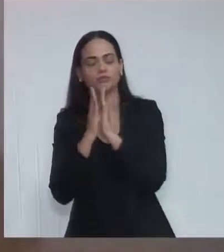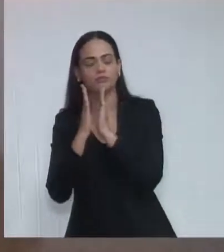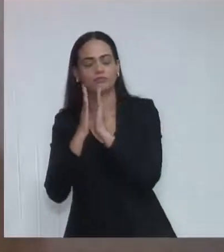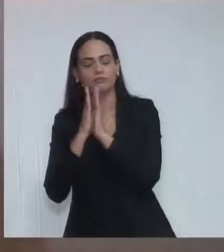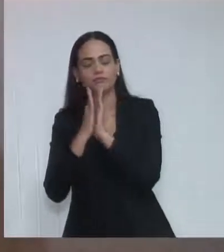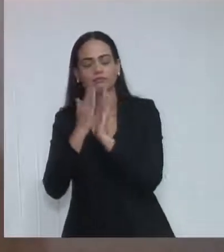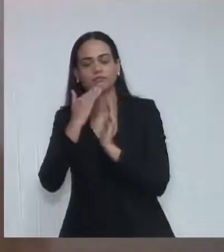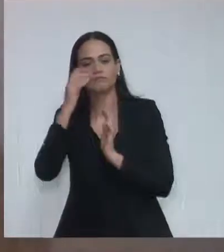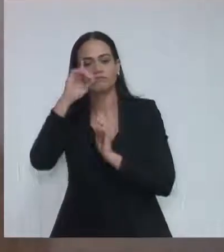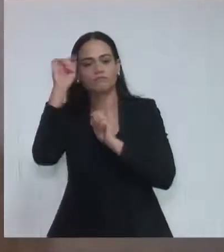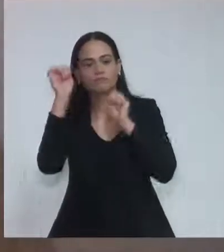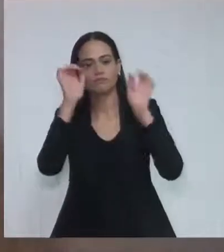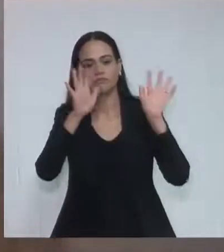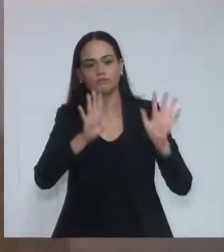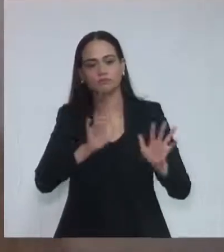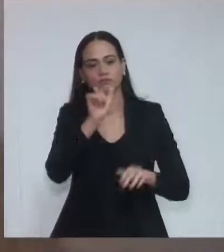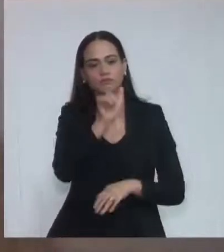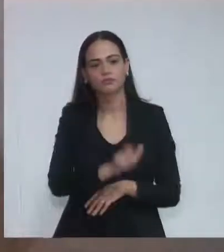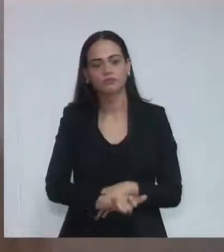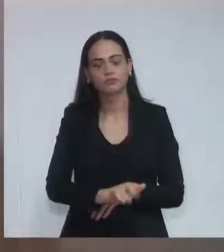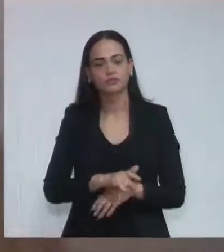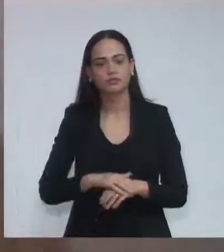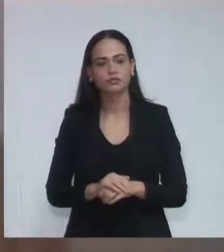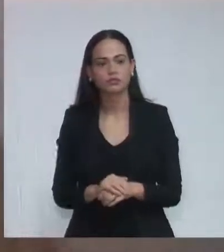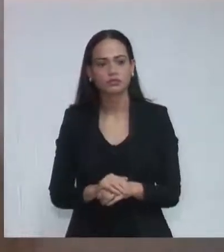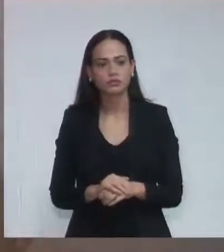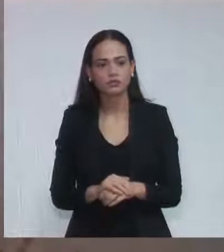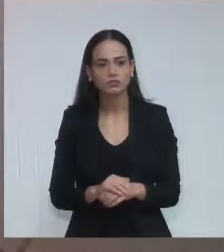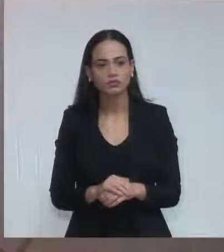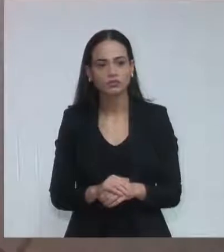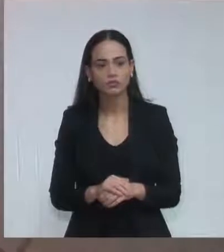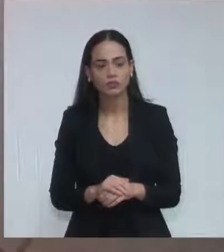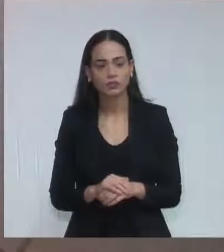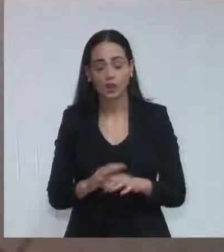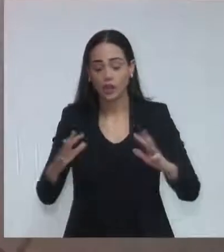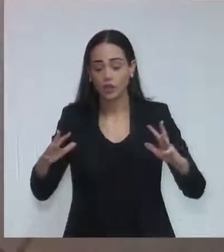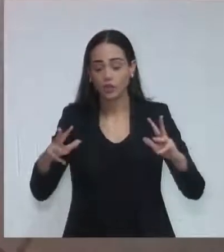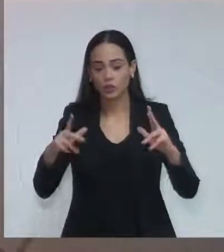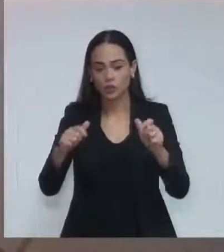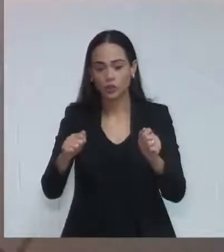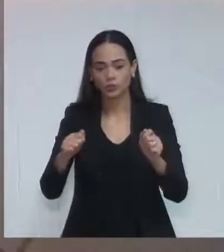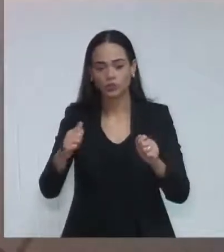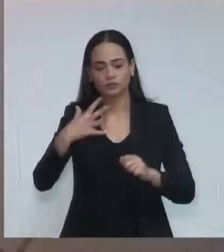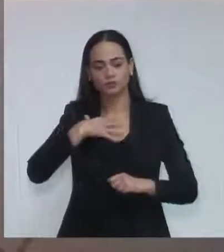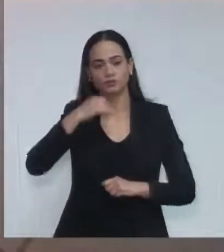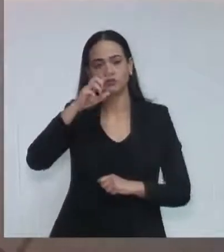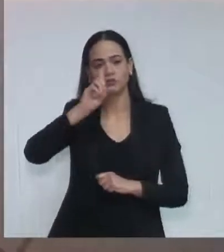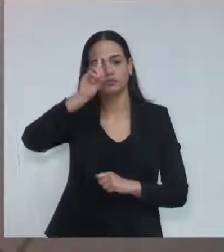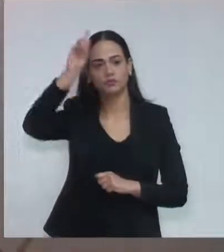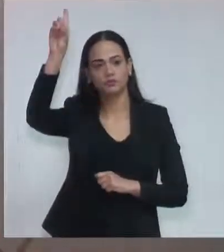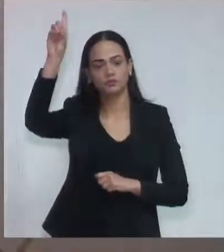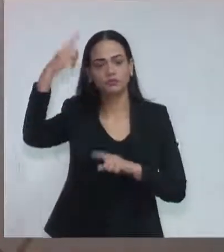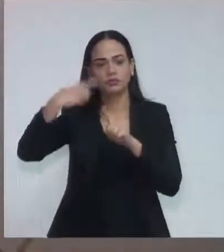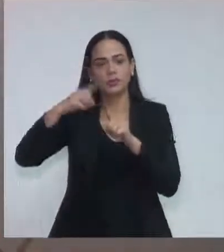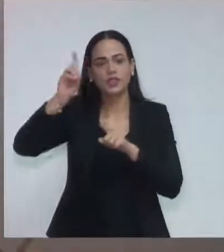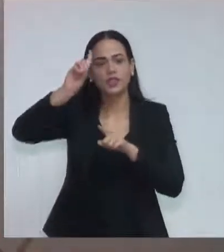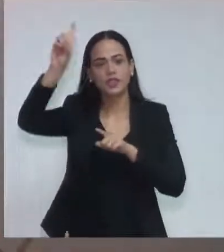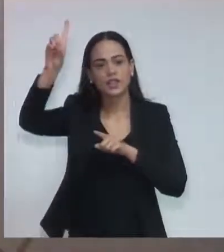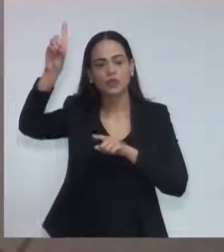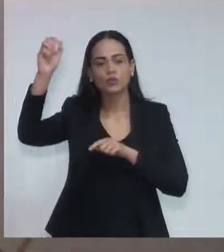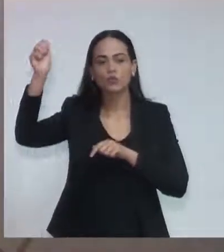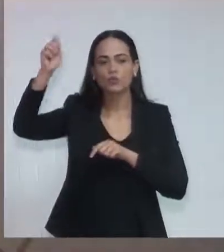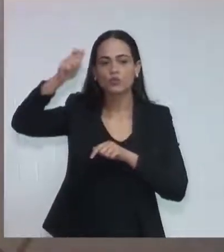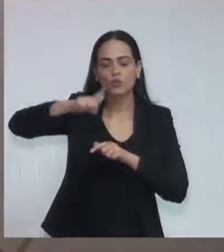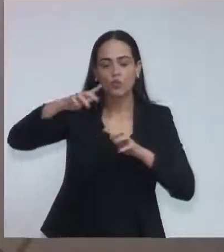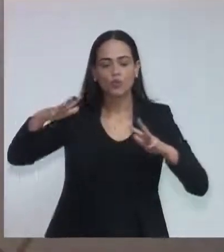Para que vós tornares filhos de vós pais celestes, porque ele faz nascer o seu sol sobre maus,